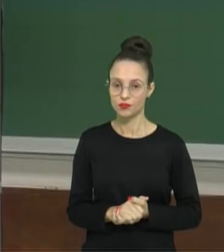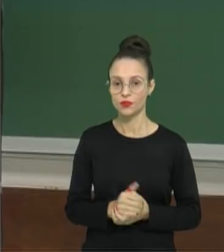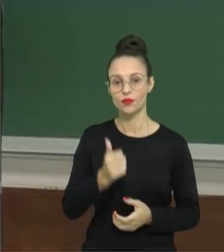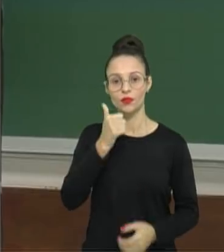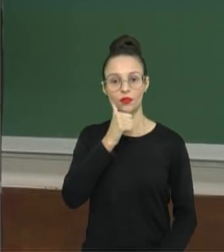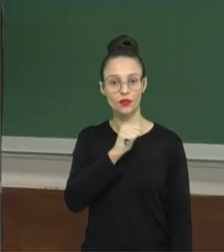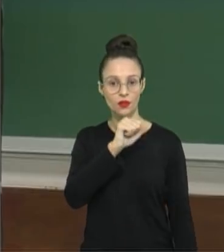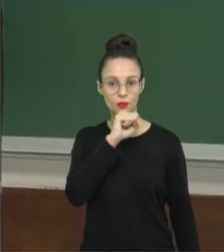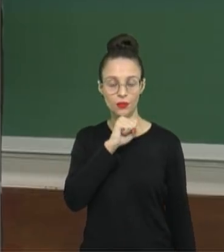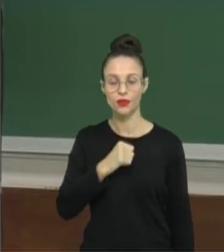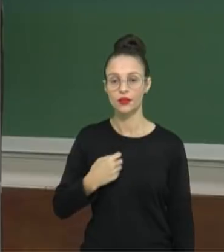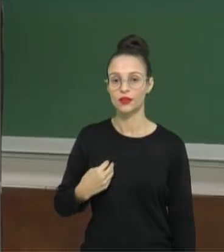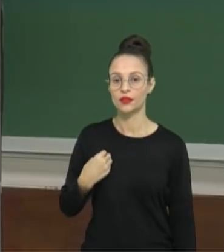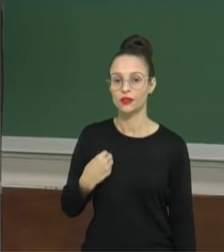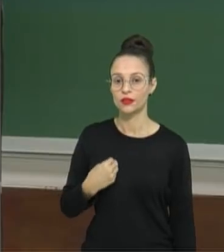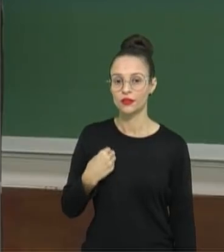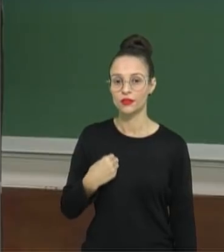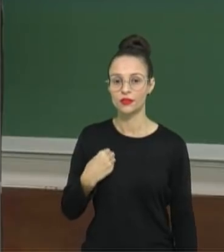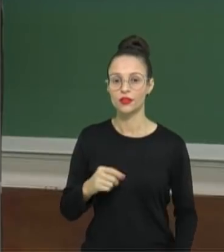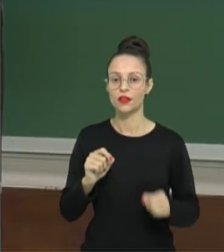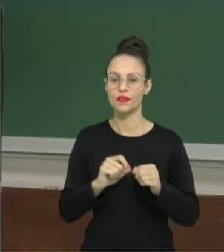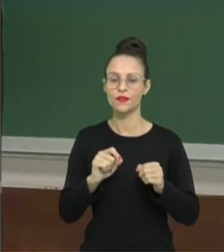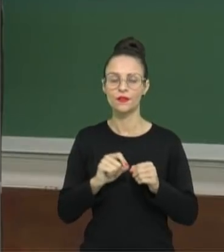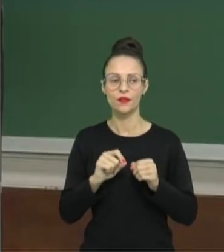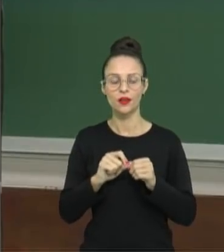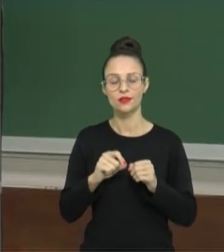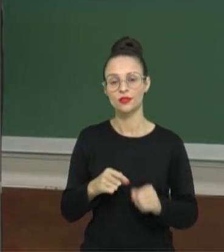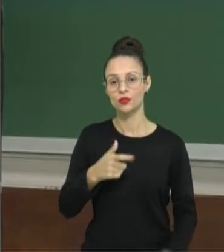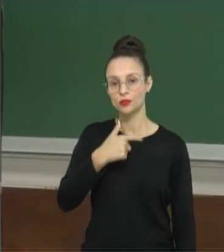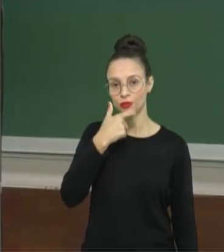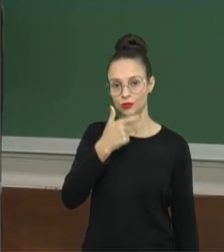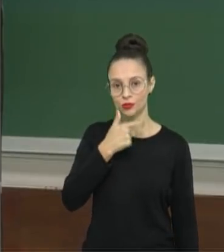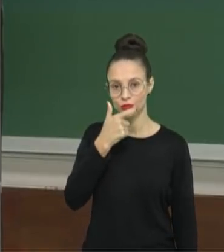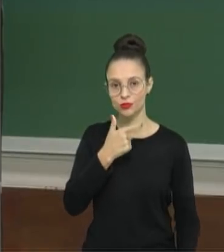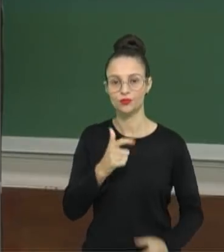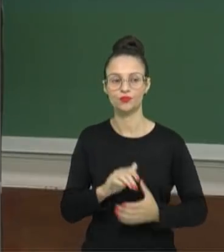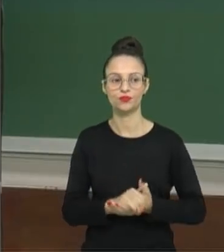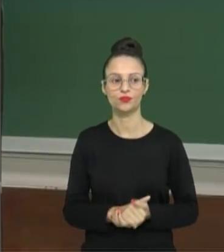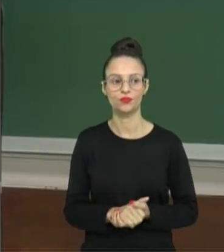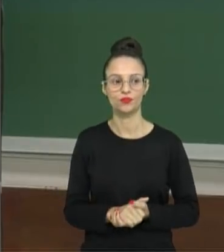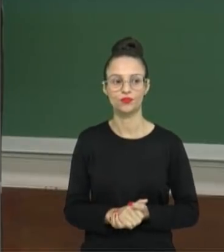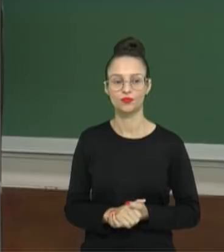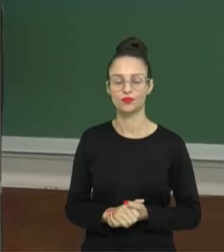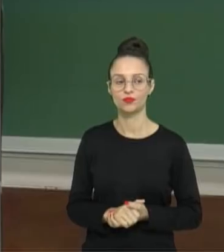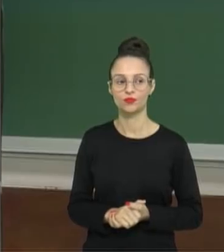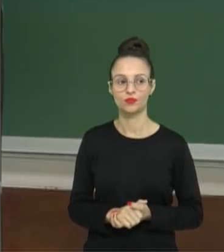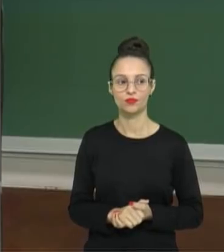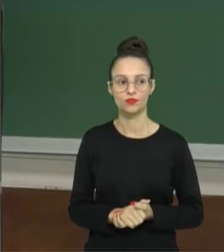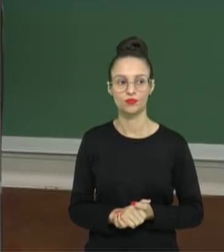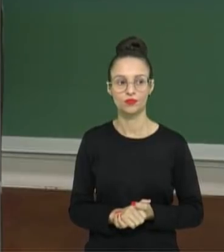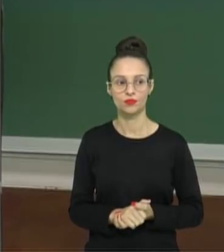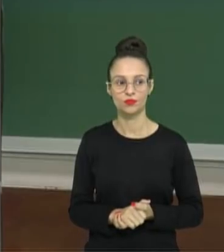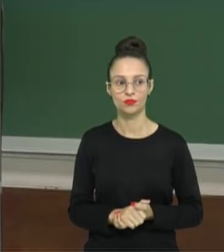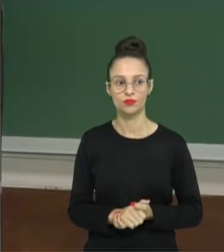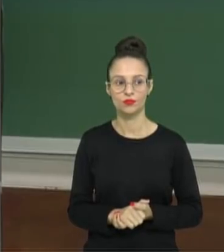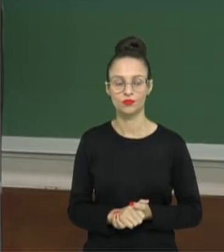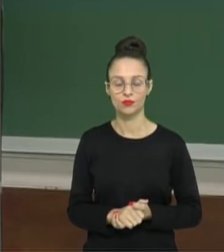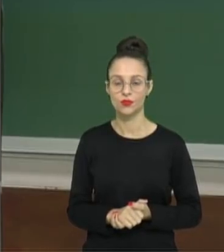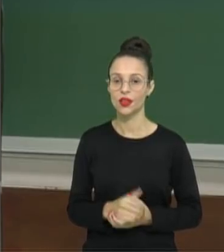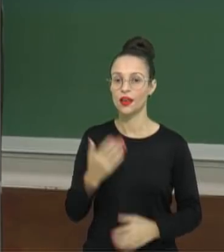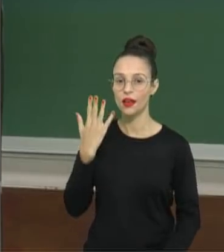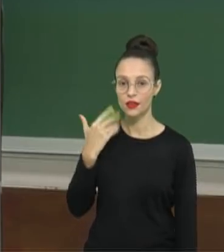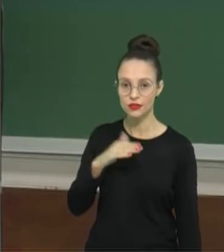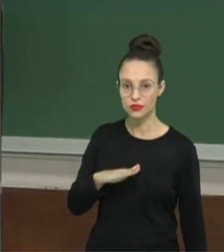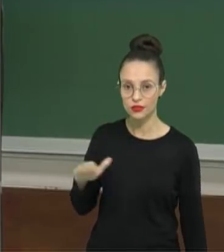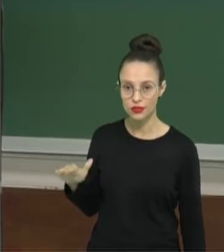está fazendo biscoitos. Are the kids playing basketball? As